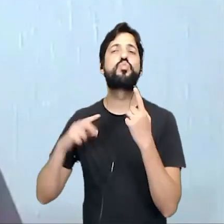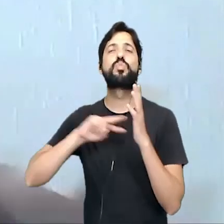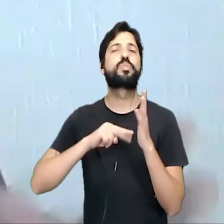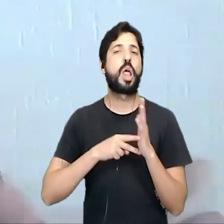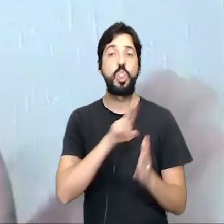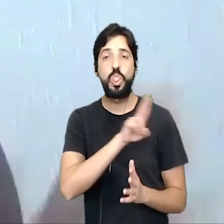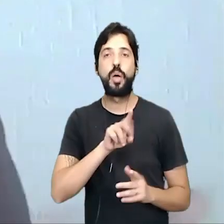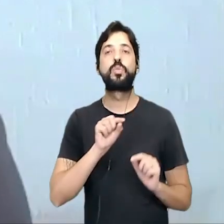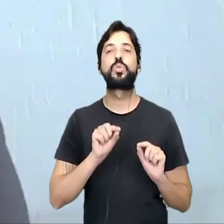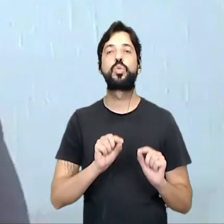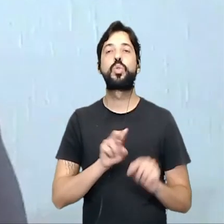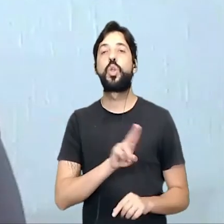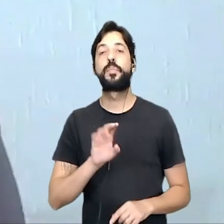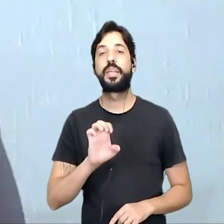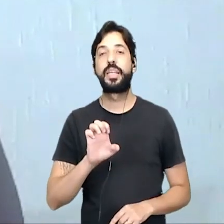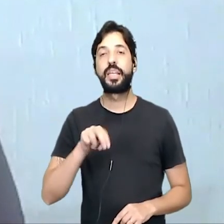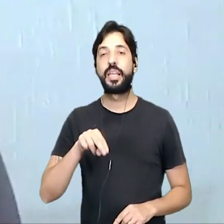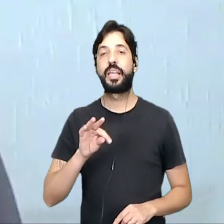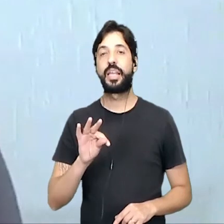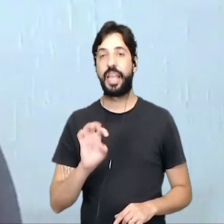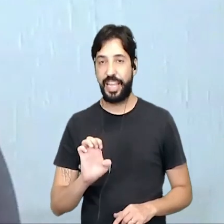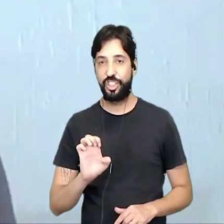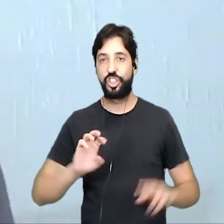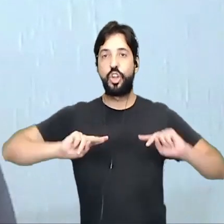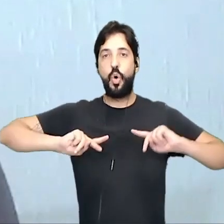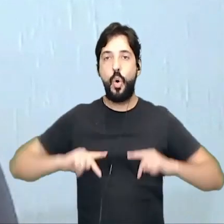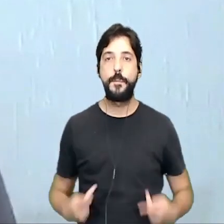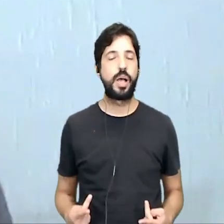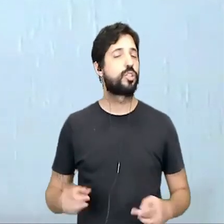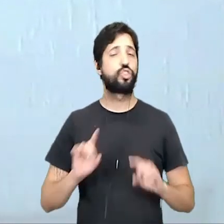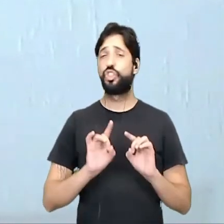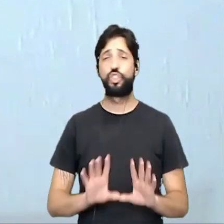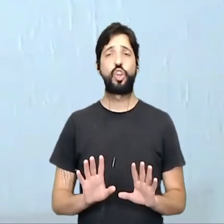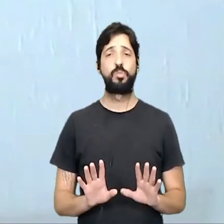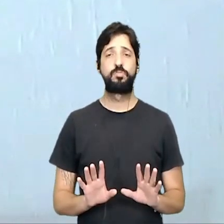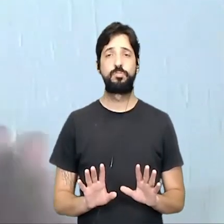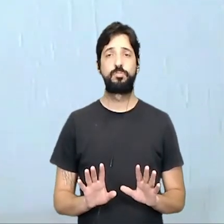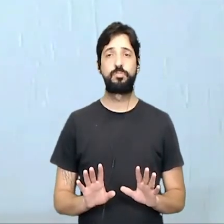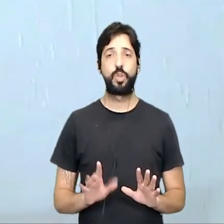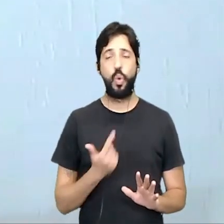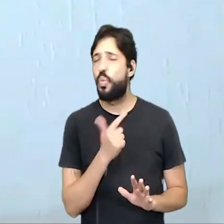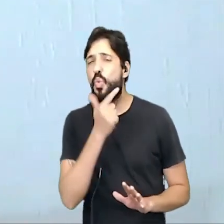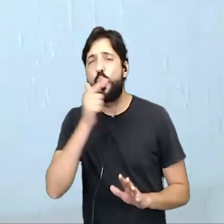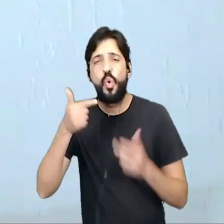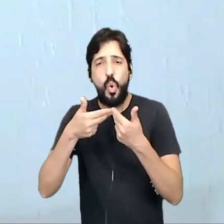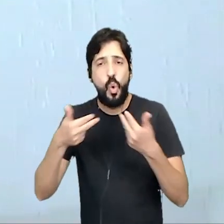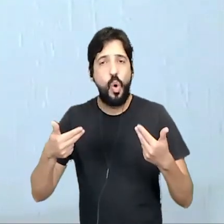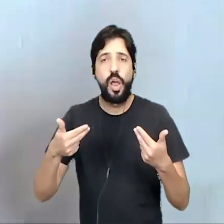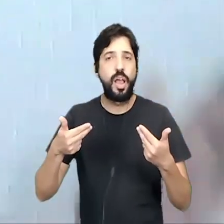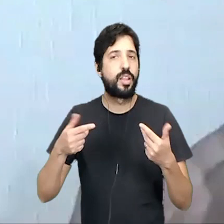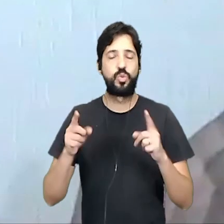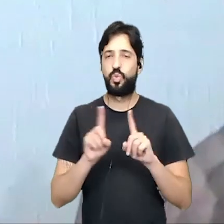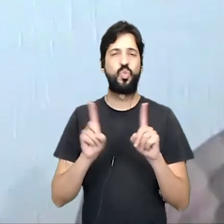Yanomami, tudo, tem um sentido só: ente humano. Só existe ente humano.